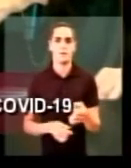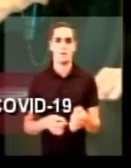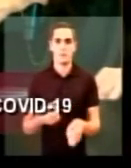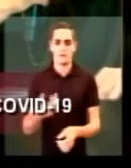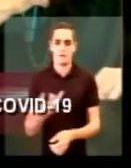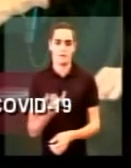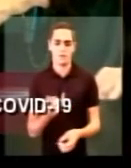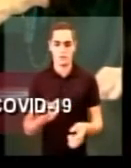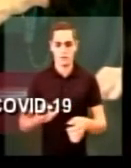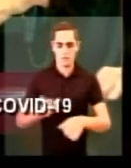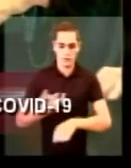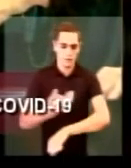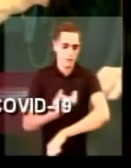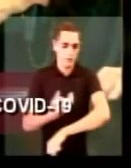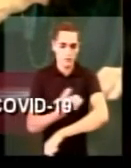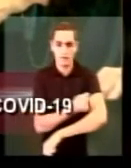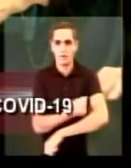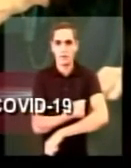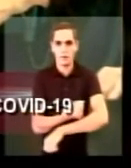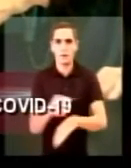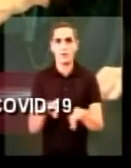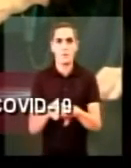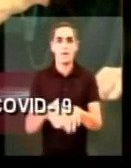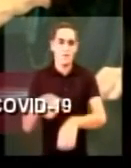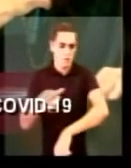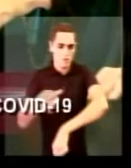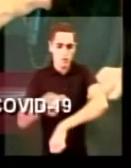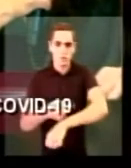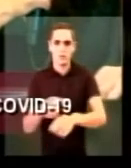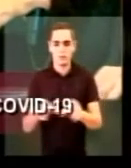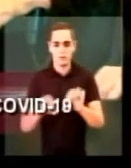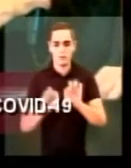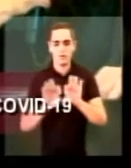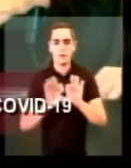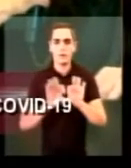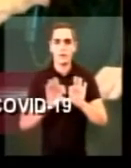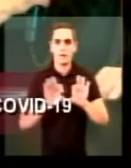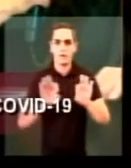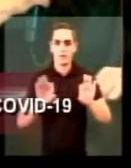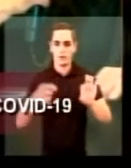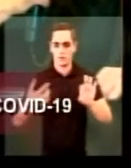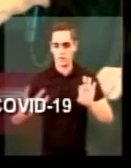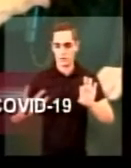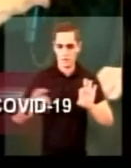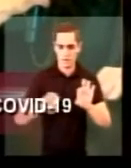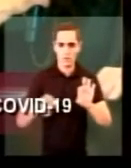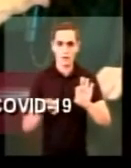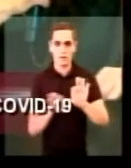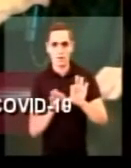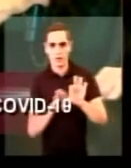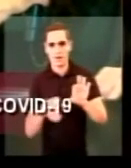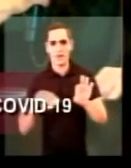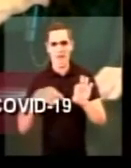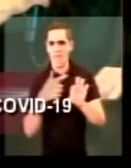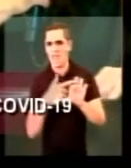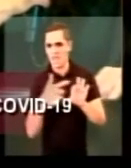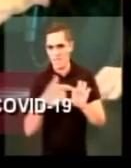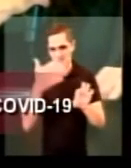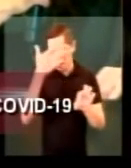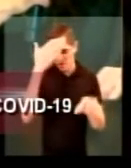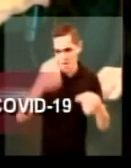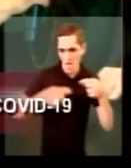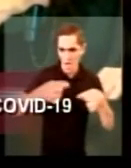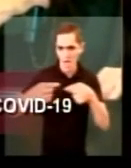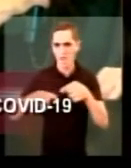agulhas suficientes para a execução da campanha? Em Rio Preto, sim. Eu coloquei alguns, geralmente essas seringas